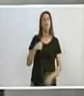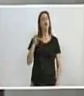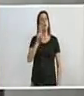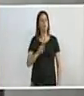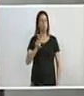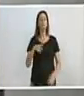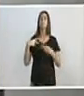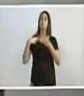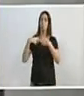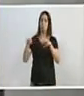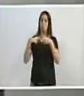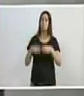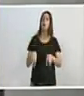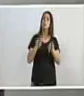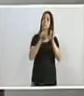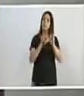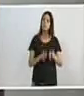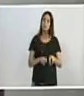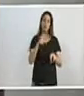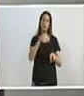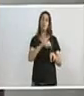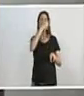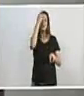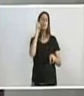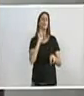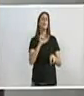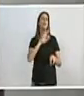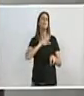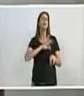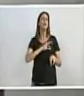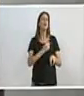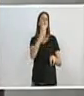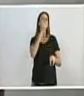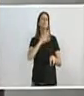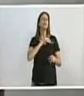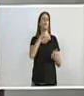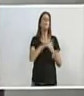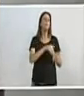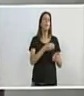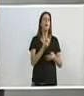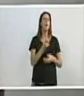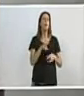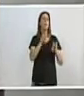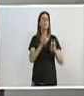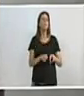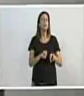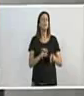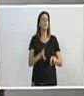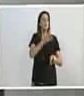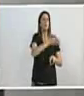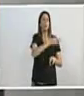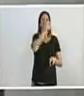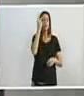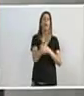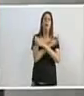ônibus, sento no lado de quem ganha um salário mínimo, sento no lado de quem está desempregado. Esse meu